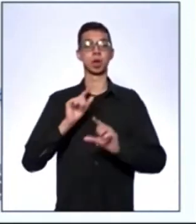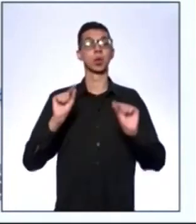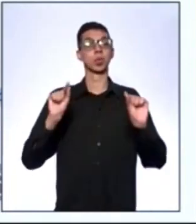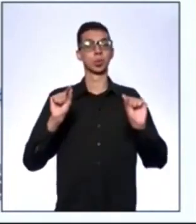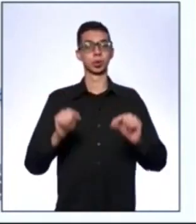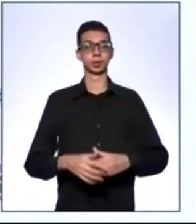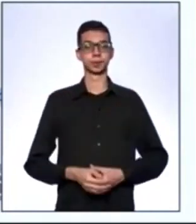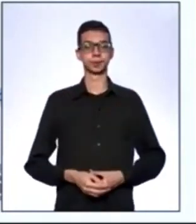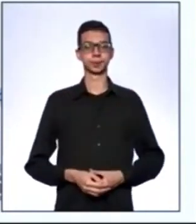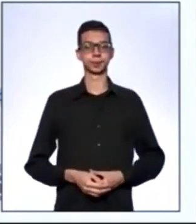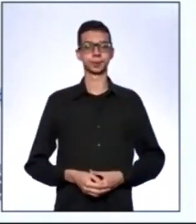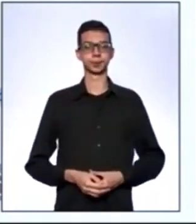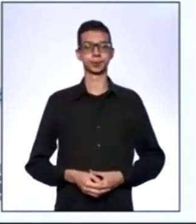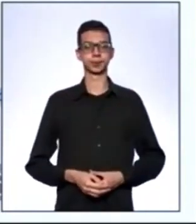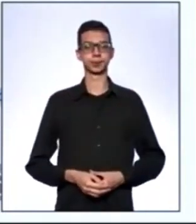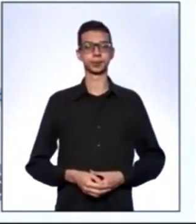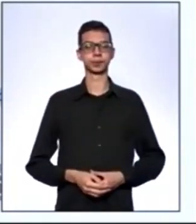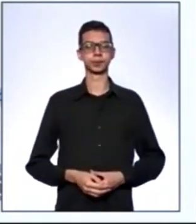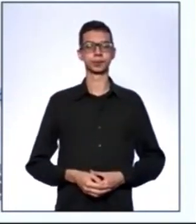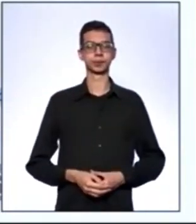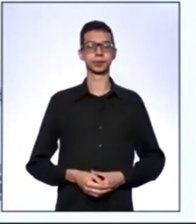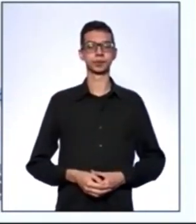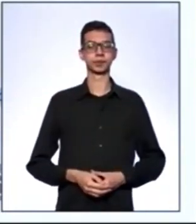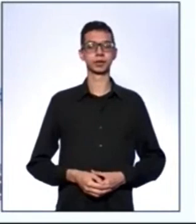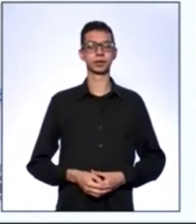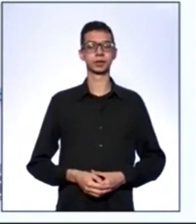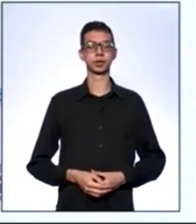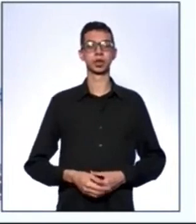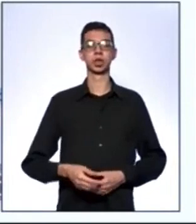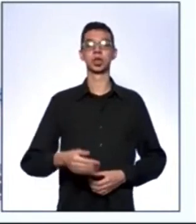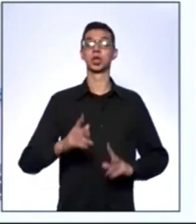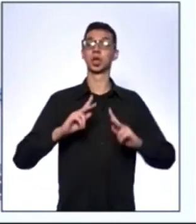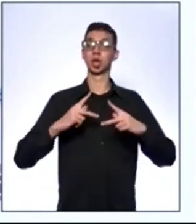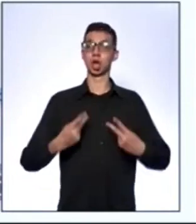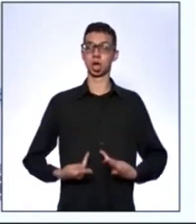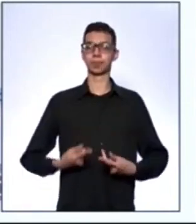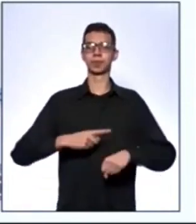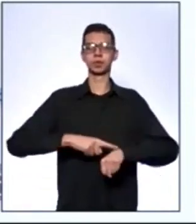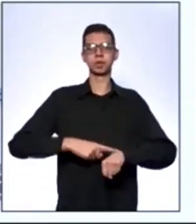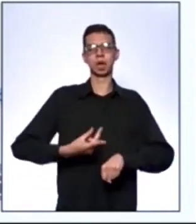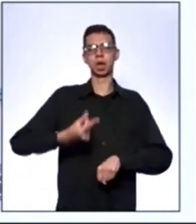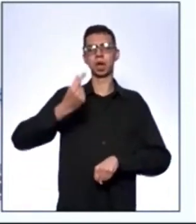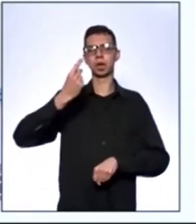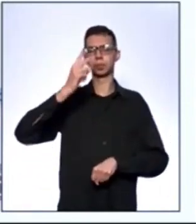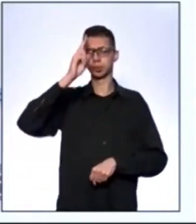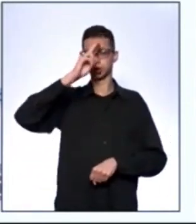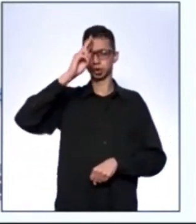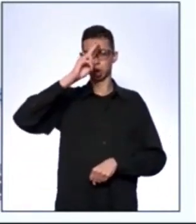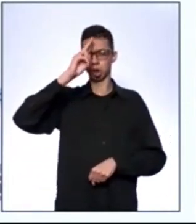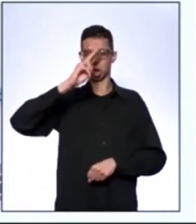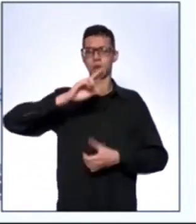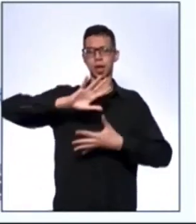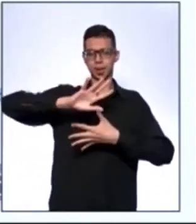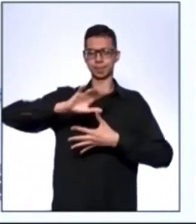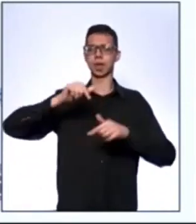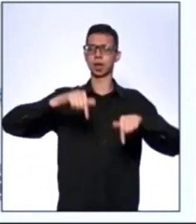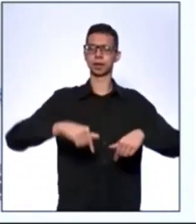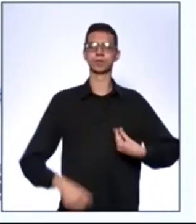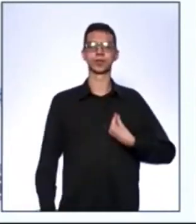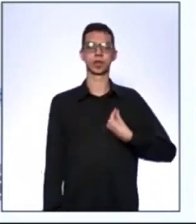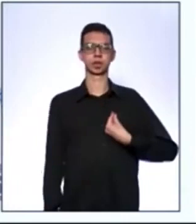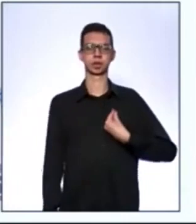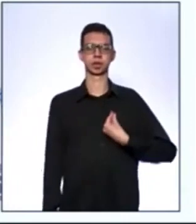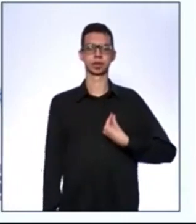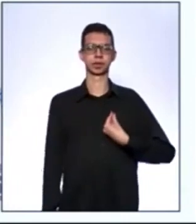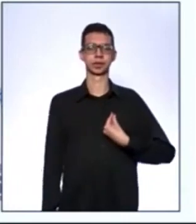da agricultura, das técnicas de caça e do fogo. Não está correto, como eu te disse, né? O que confirma